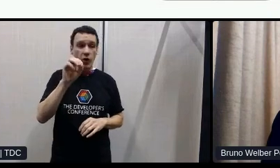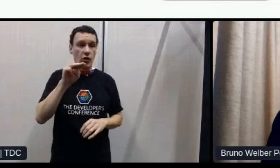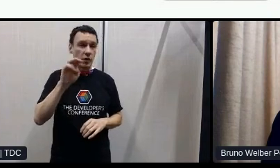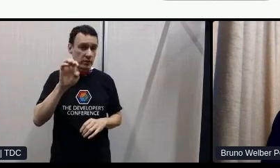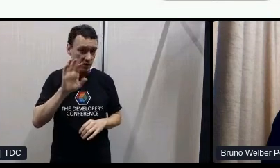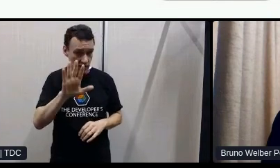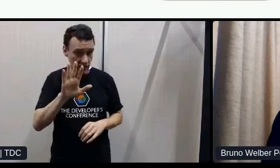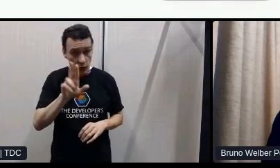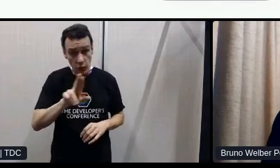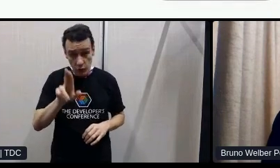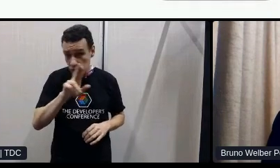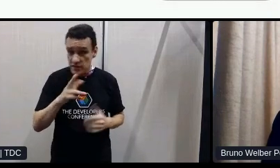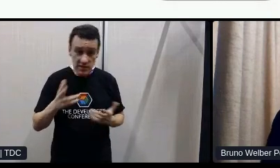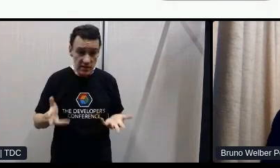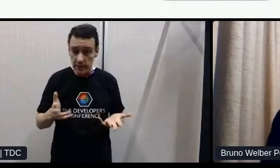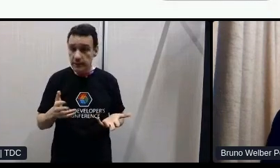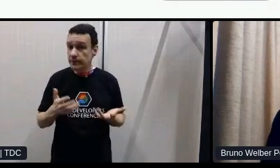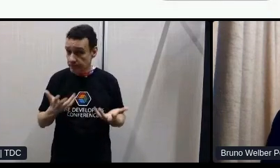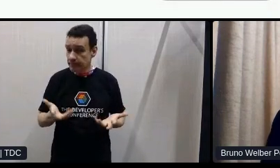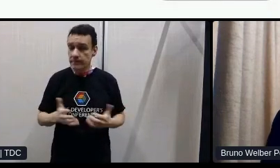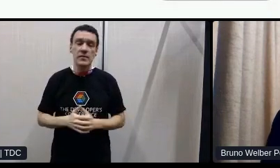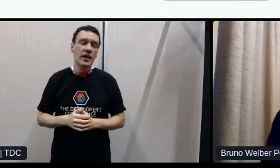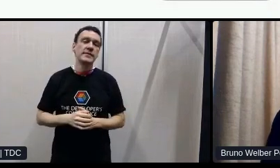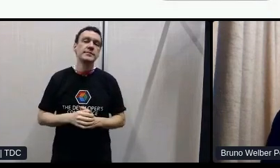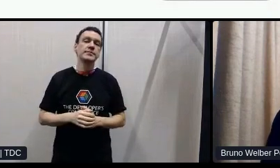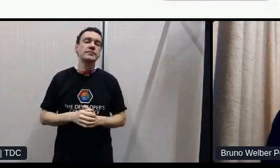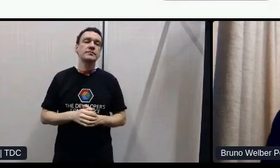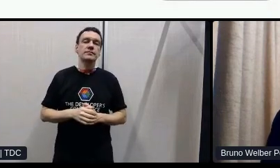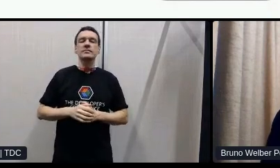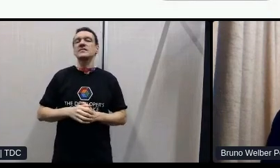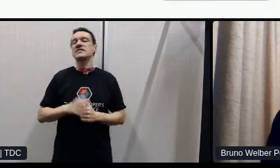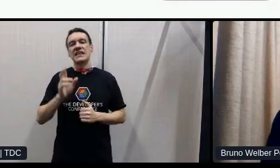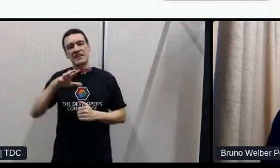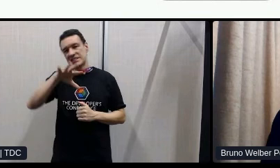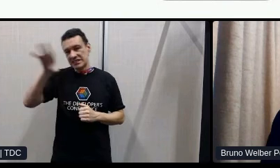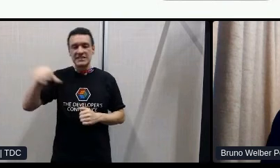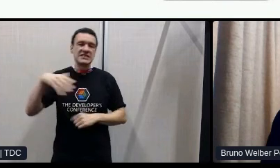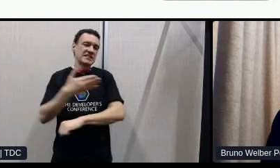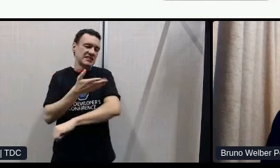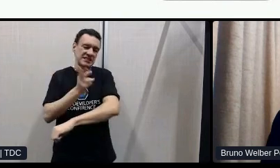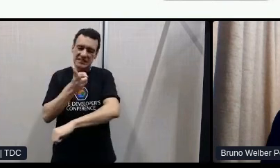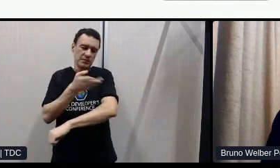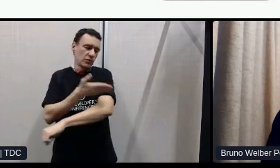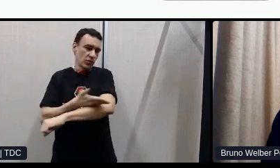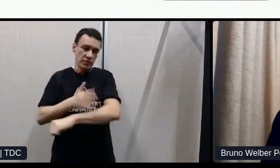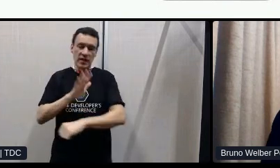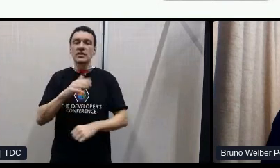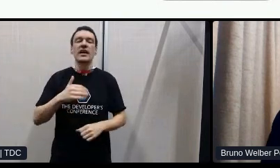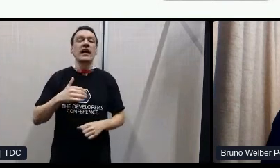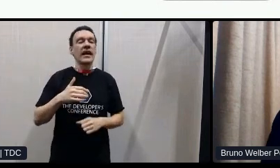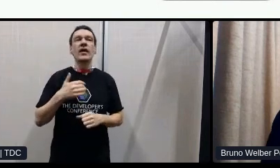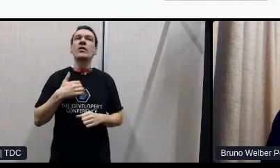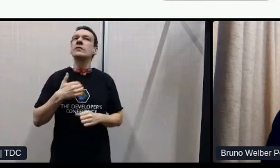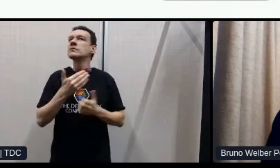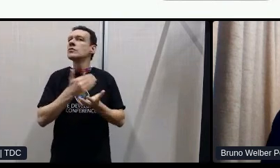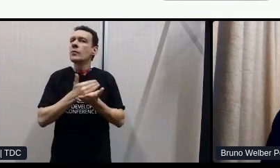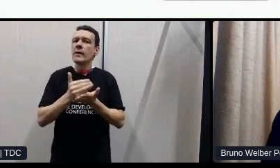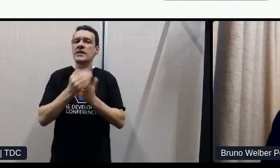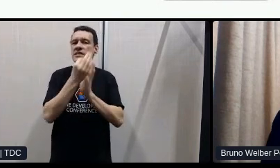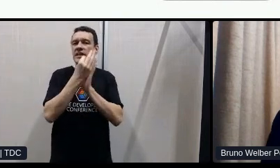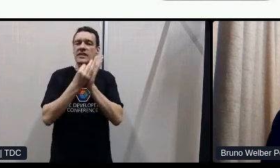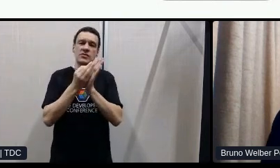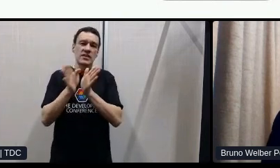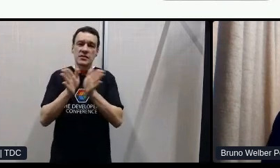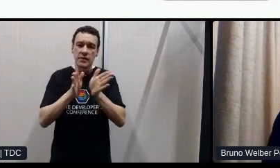não são usuários de leitor de tela. Ou seja, a gente sempre fala: eu quero começar com teste de acessibilidade. O que que eu começo? NVDA,